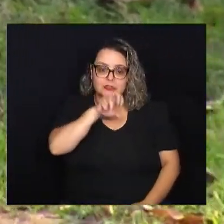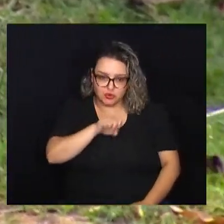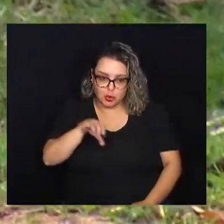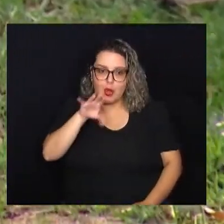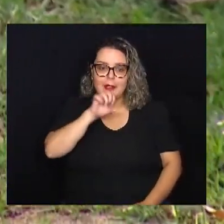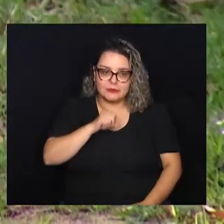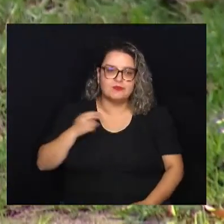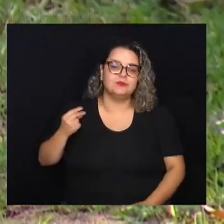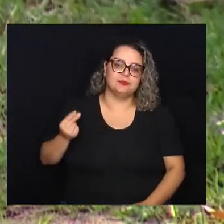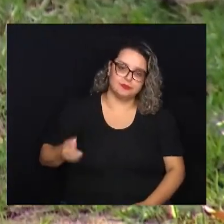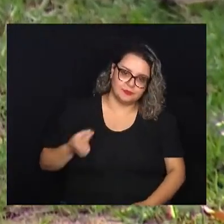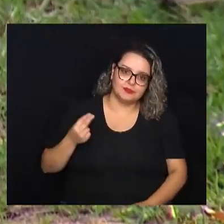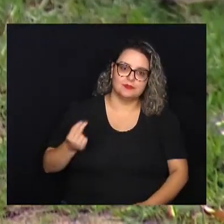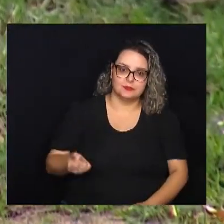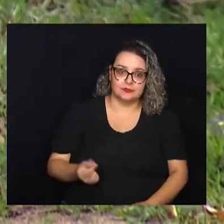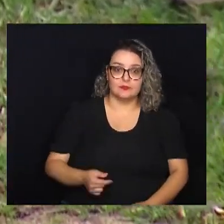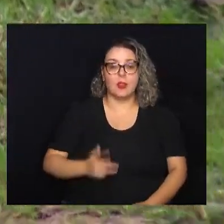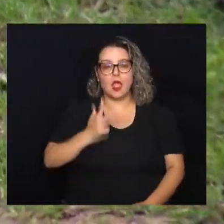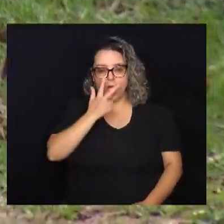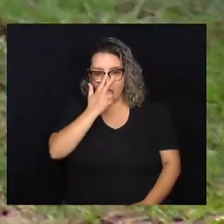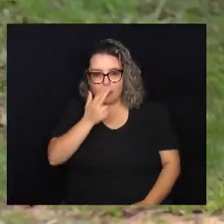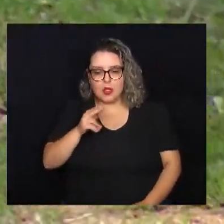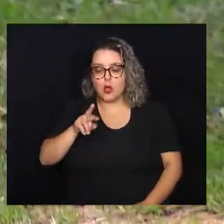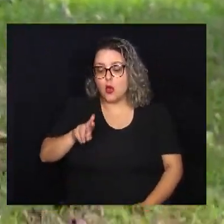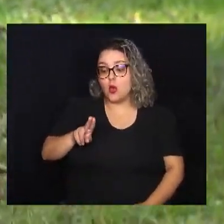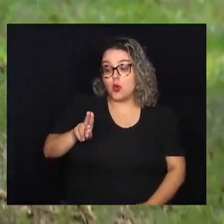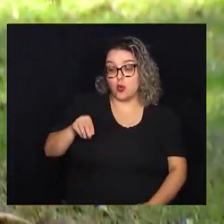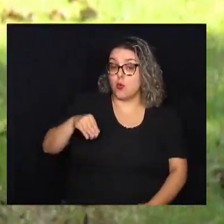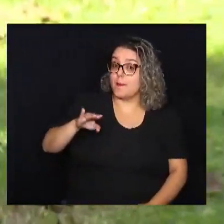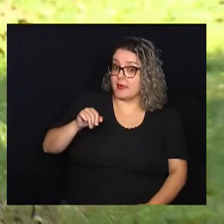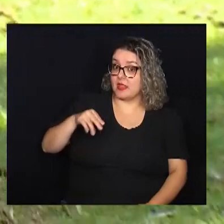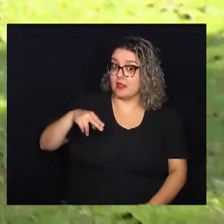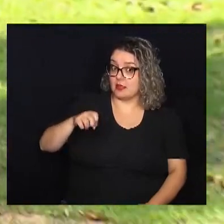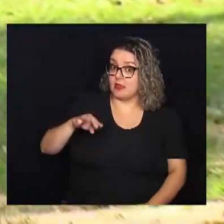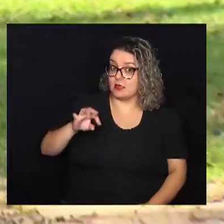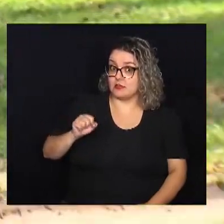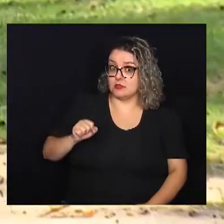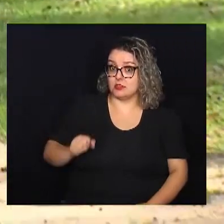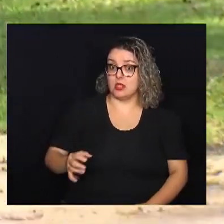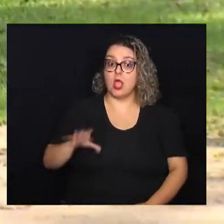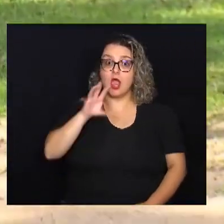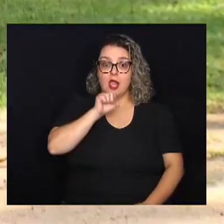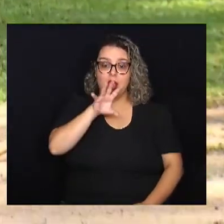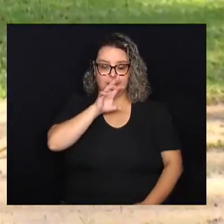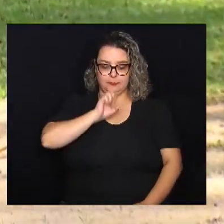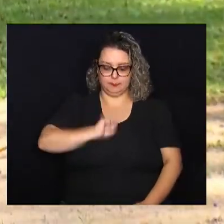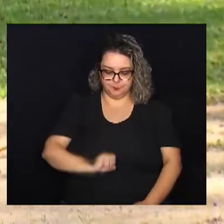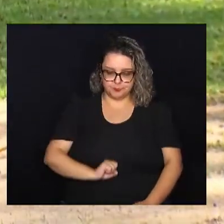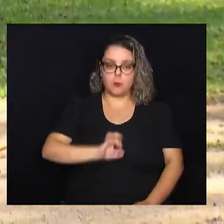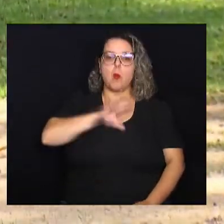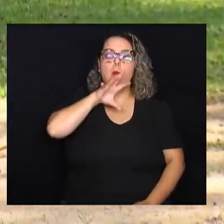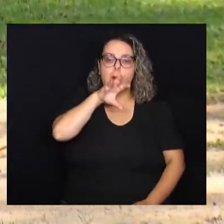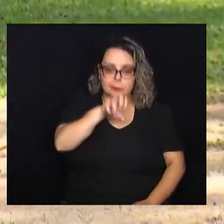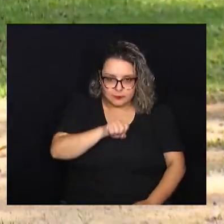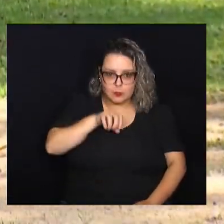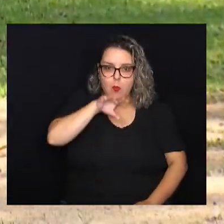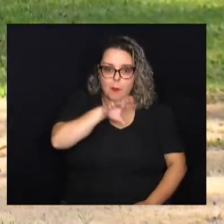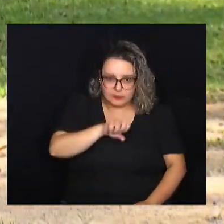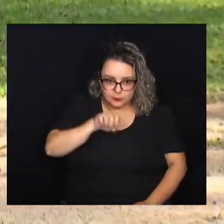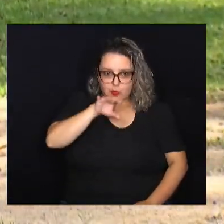um longo tempo passam parecidos com ruminantes então a gente pode comparar ela as vacas né então elas passam